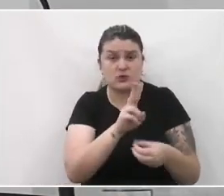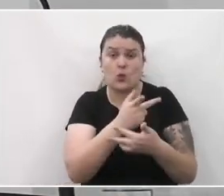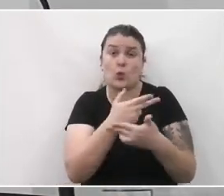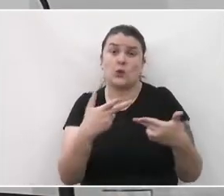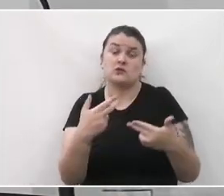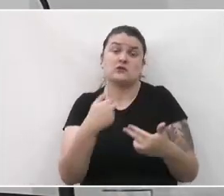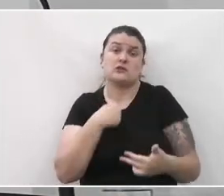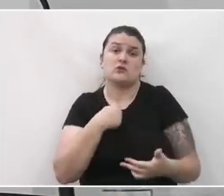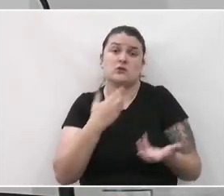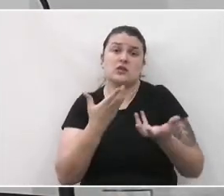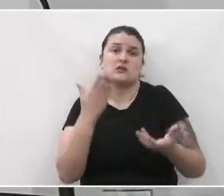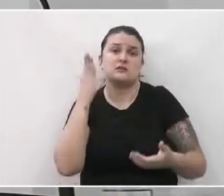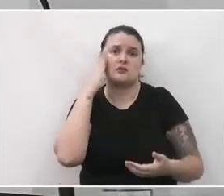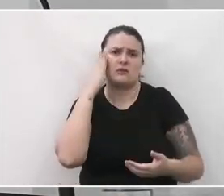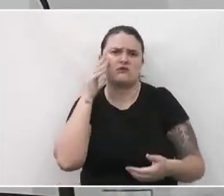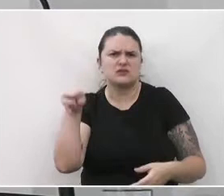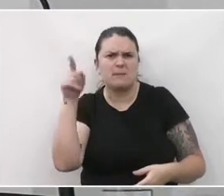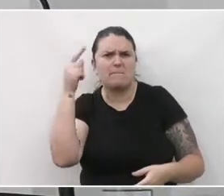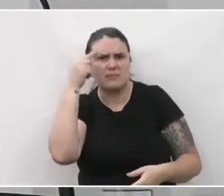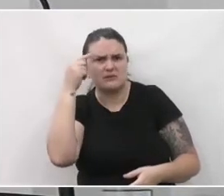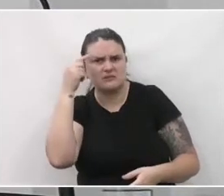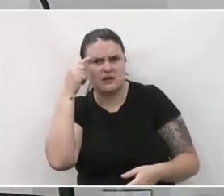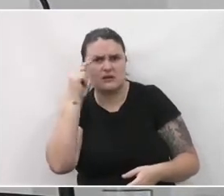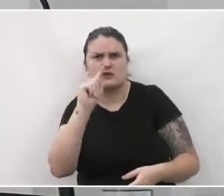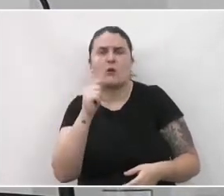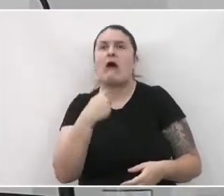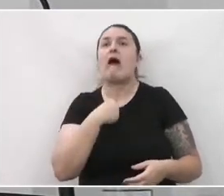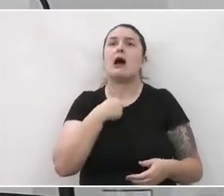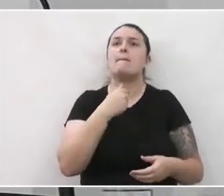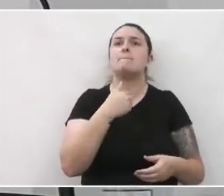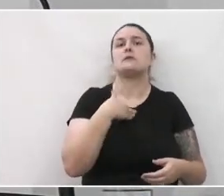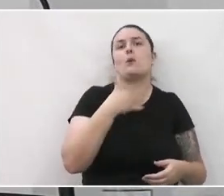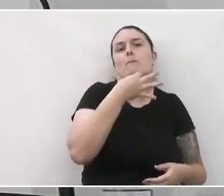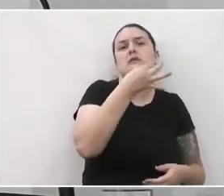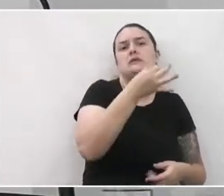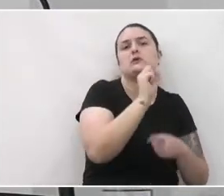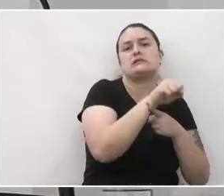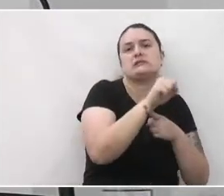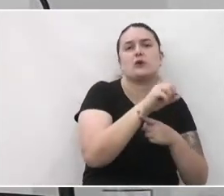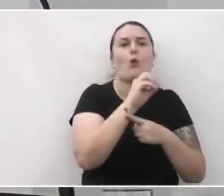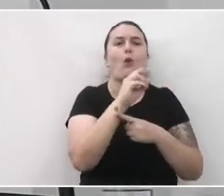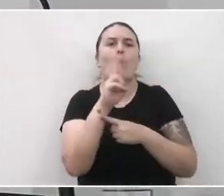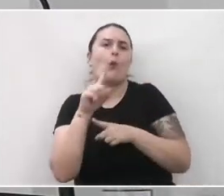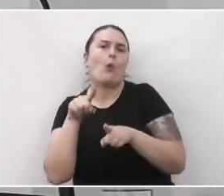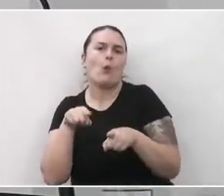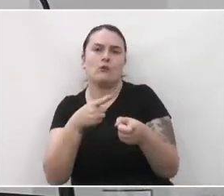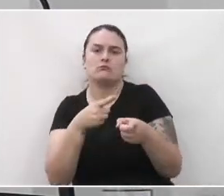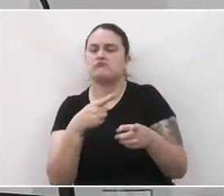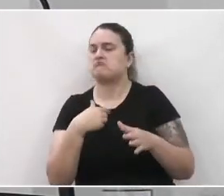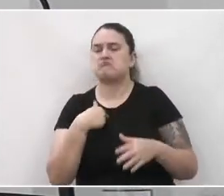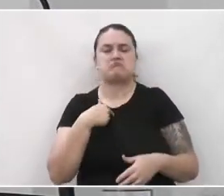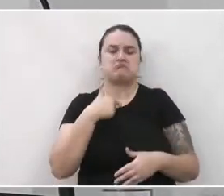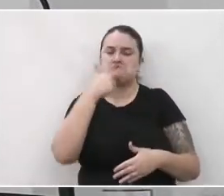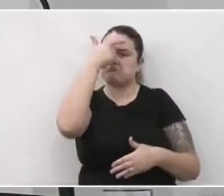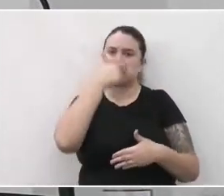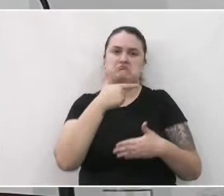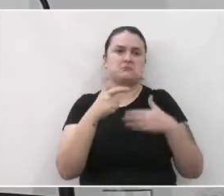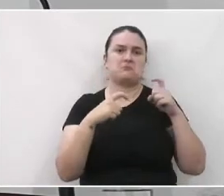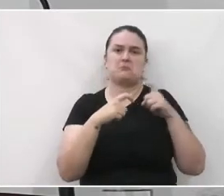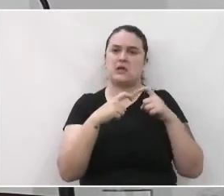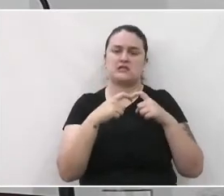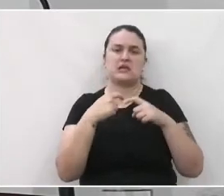que eu gostaria de deixar para vocês. Não se eu sou a favor ou se eu sou contra. Eu acho que isso não cabe a eu como médico, eu